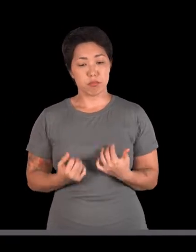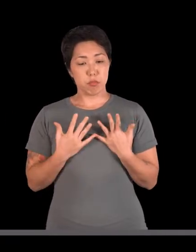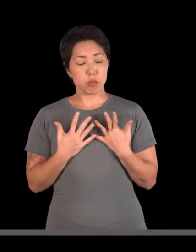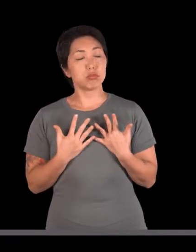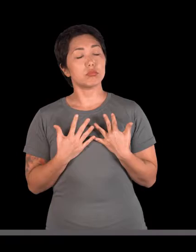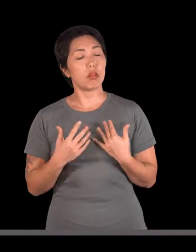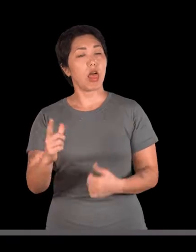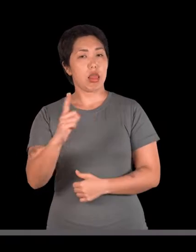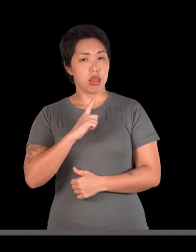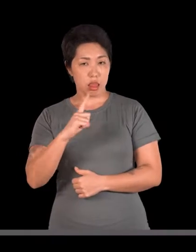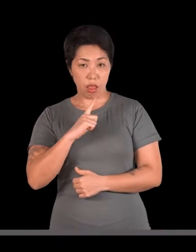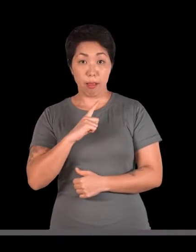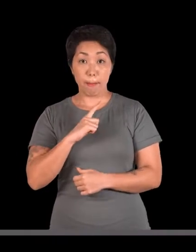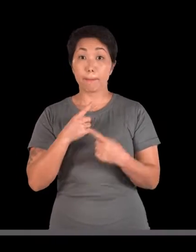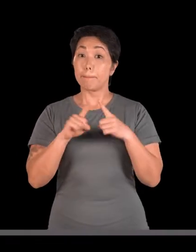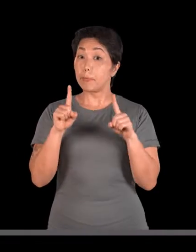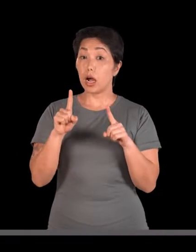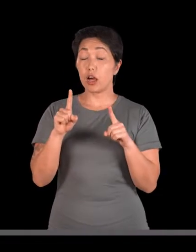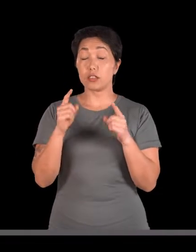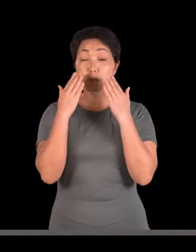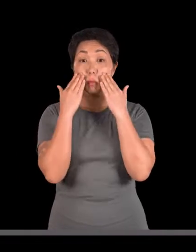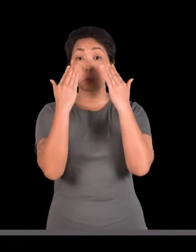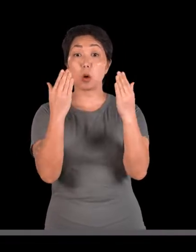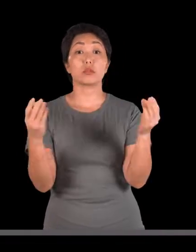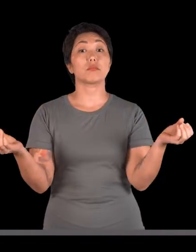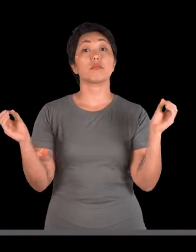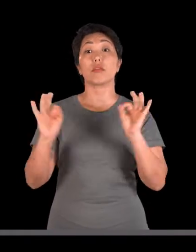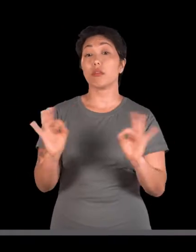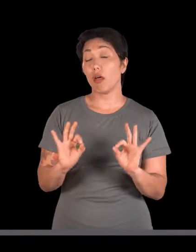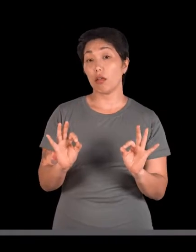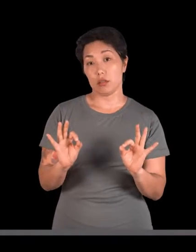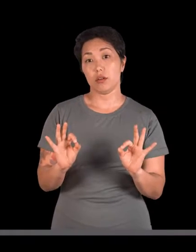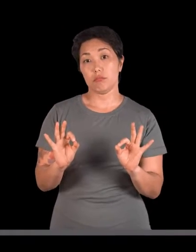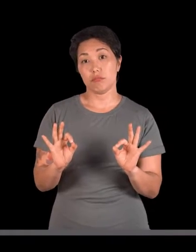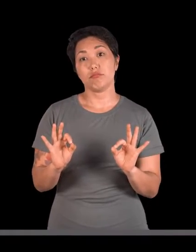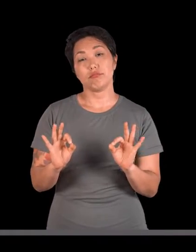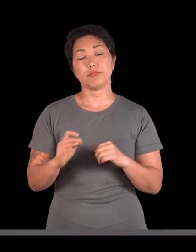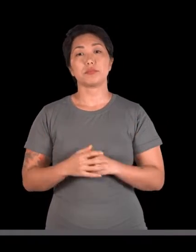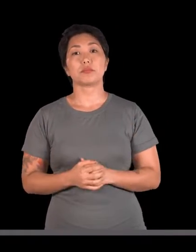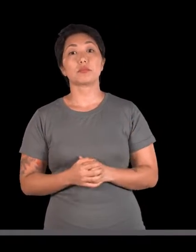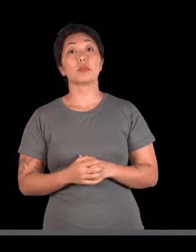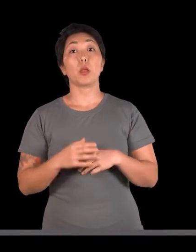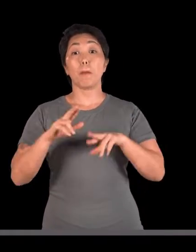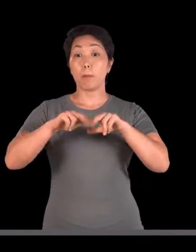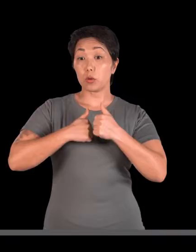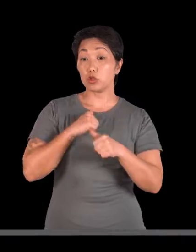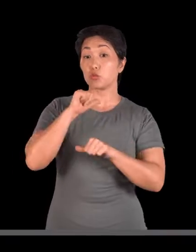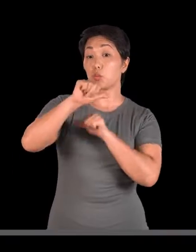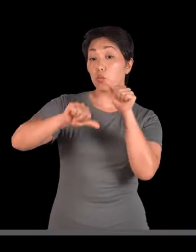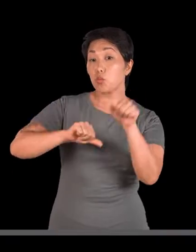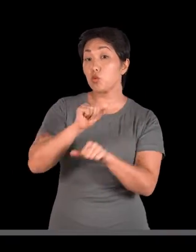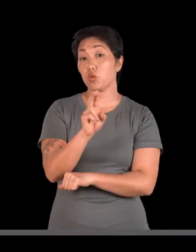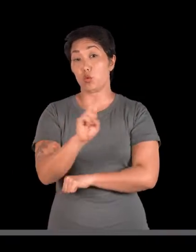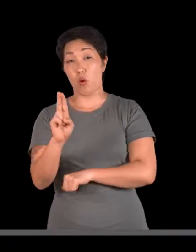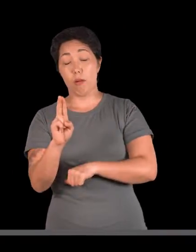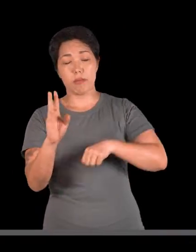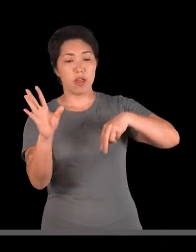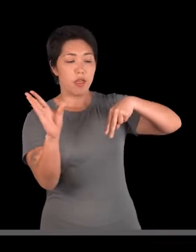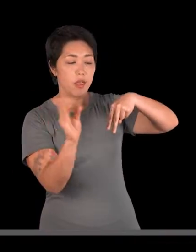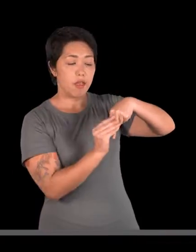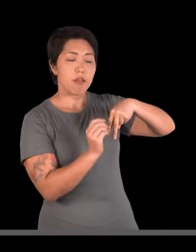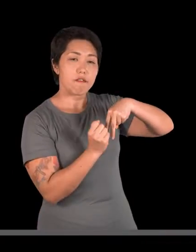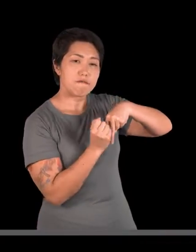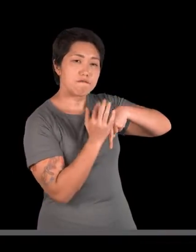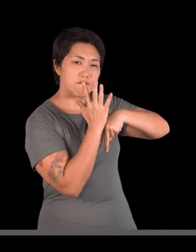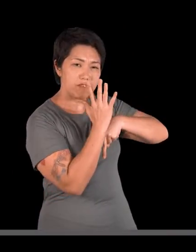ter sinais e sintomas e estar com aquele micro-organismo patogênico ali e transmitindo. Daí mudou-se para